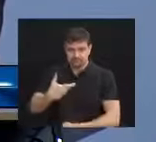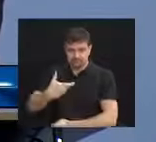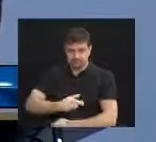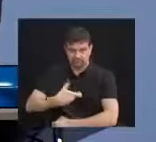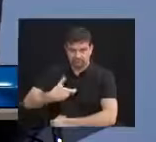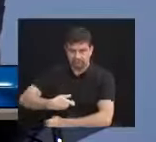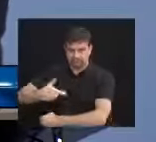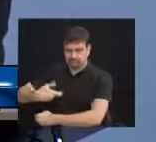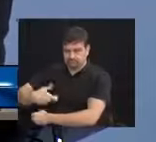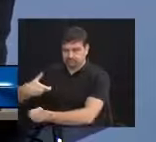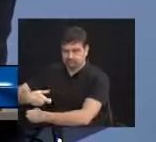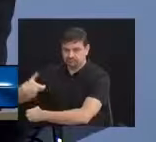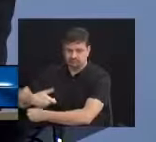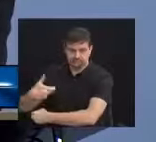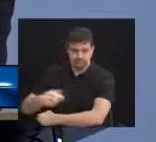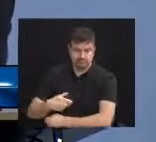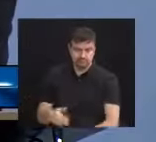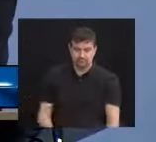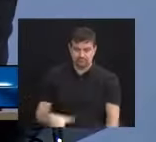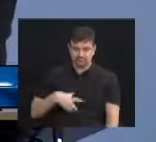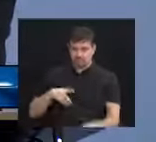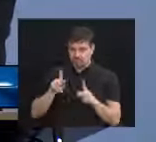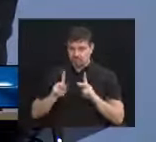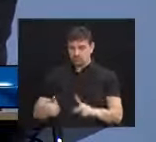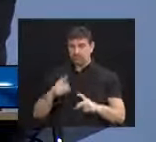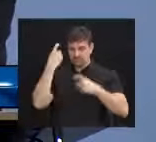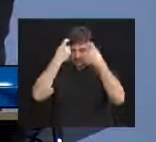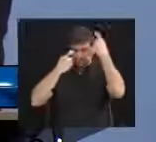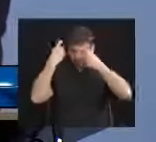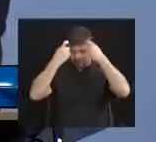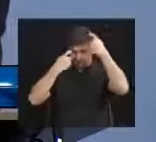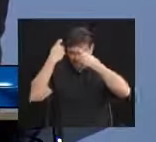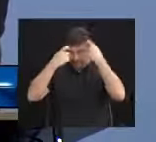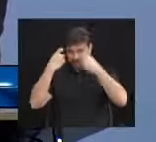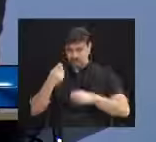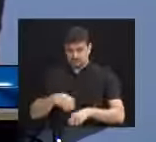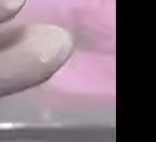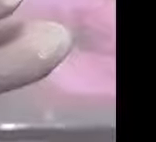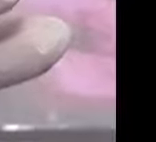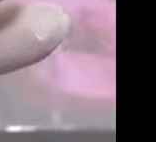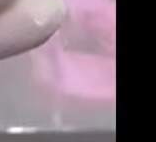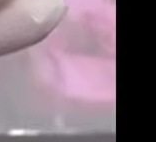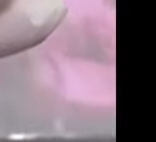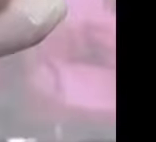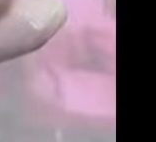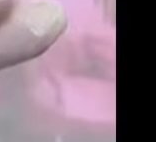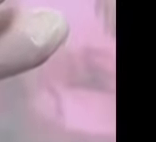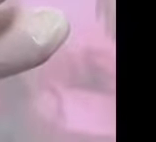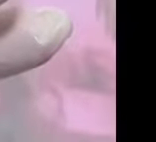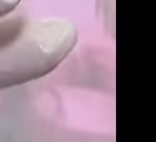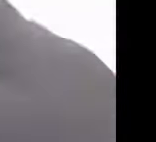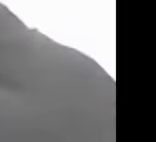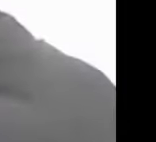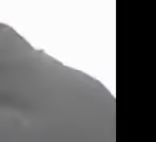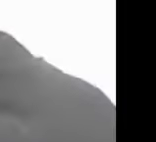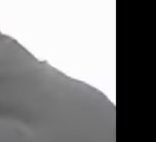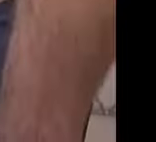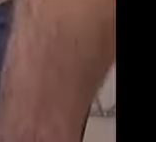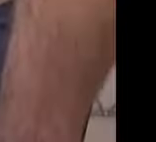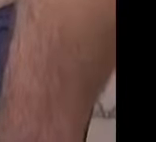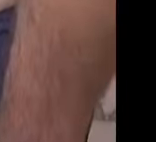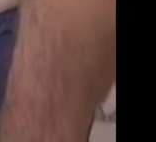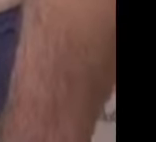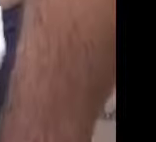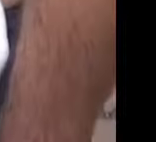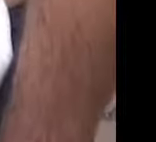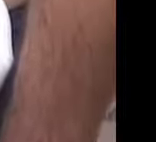procura da população por conta do temor dessa doença ele acrescenta que a vacinação gratuita é focada nos